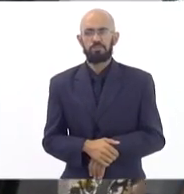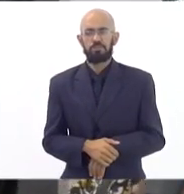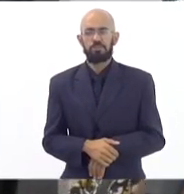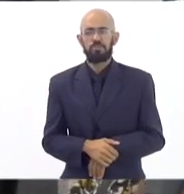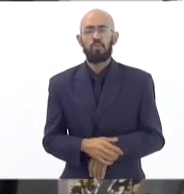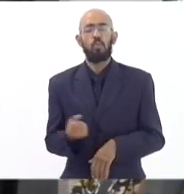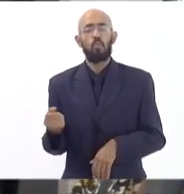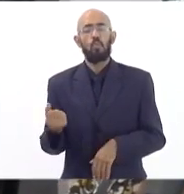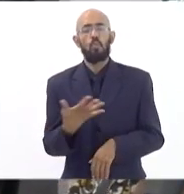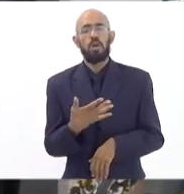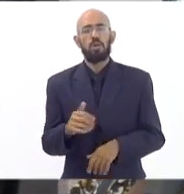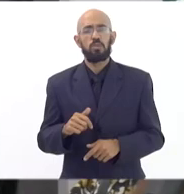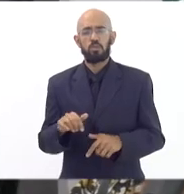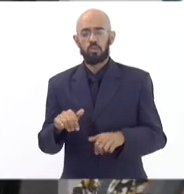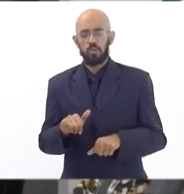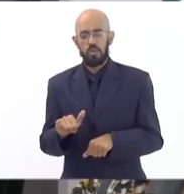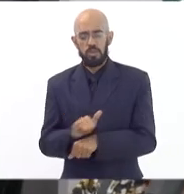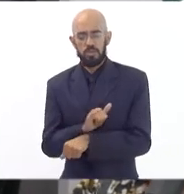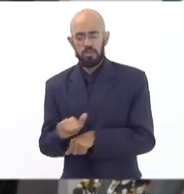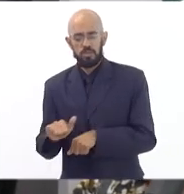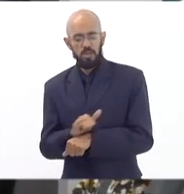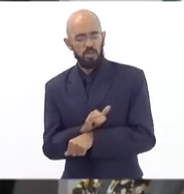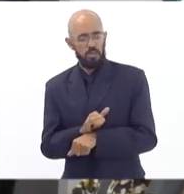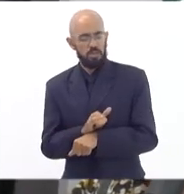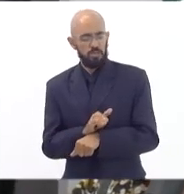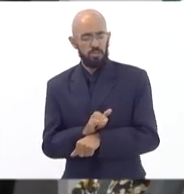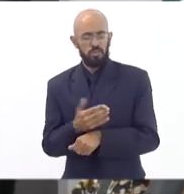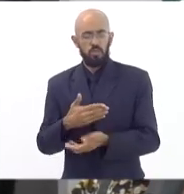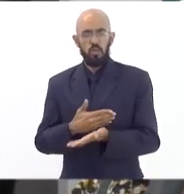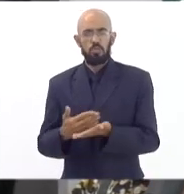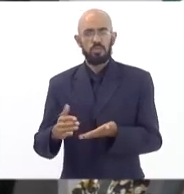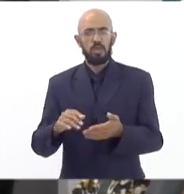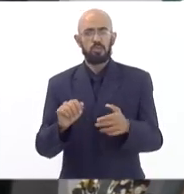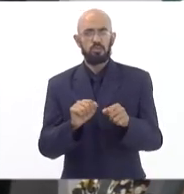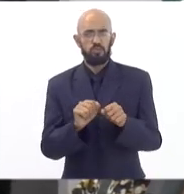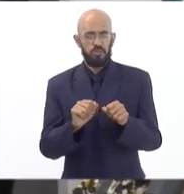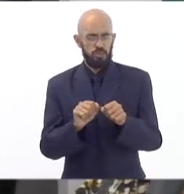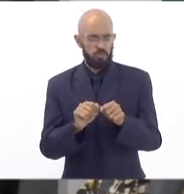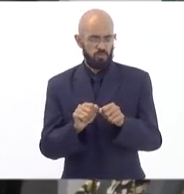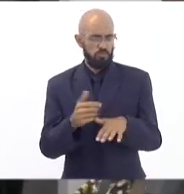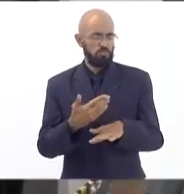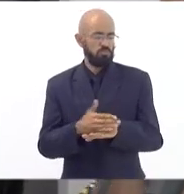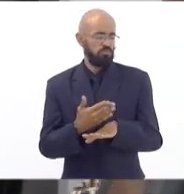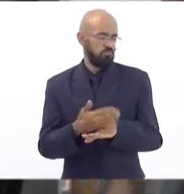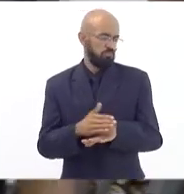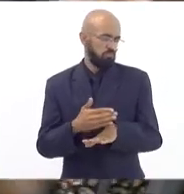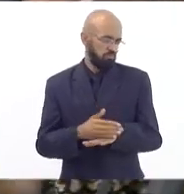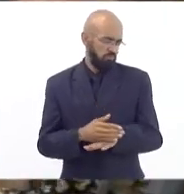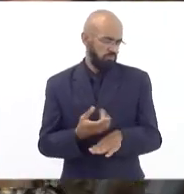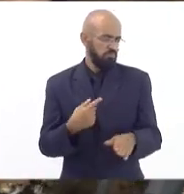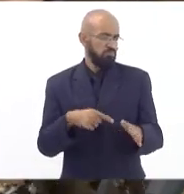as medidas alternativas estão sendo postas em práticas